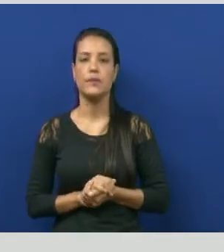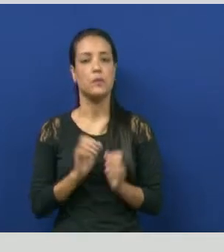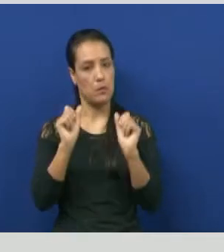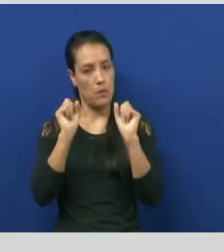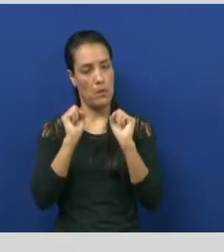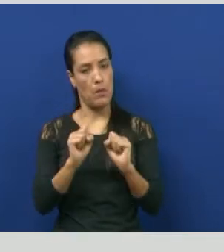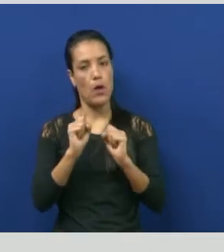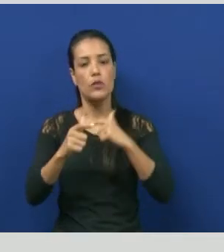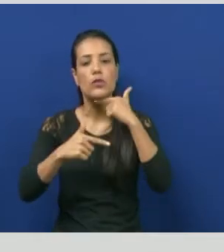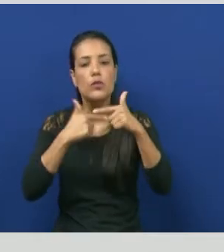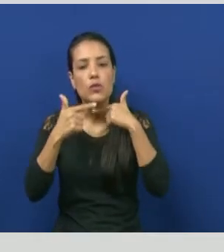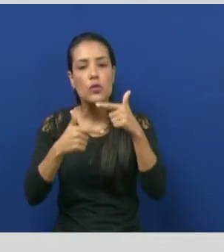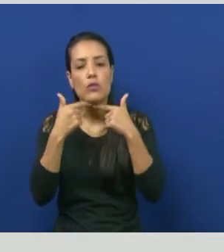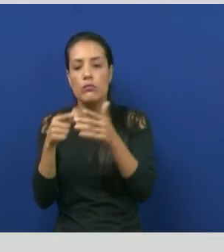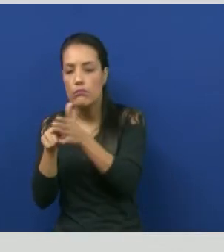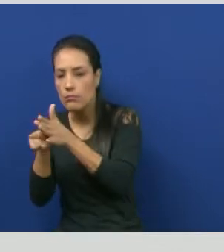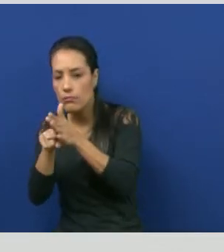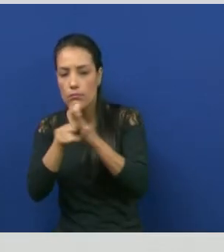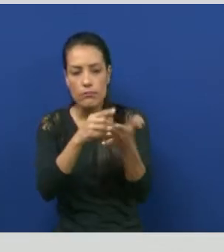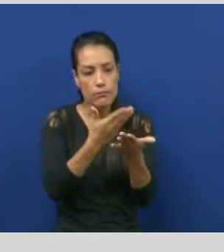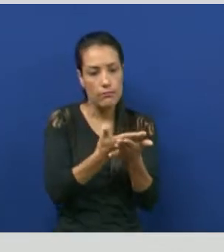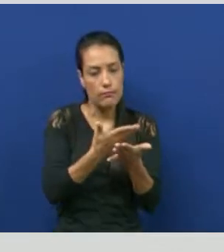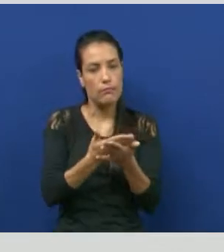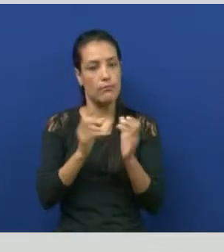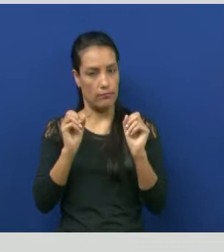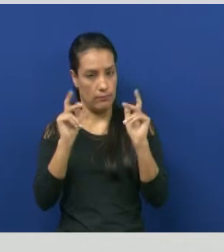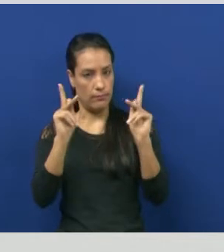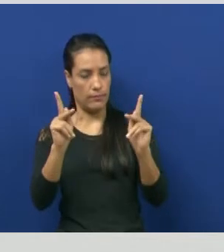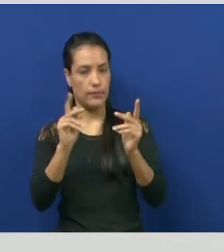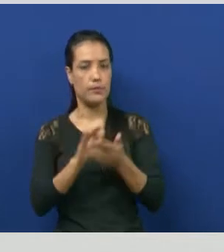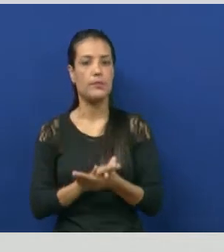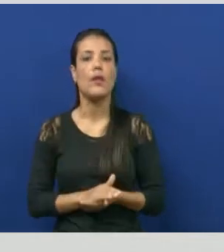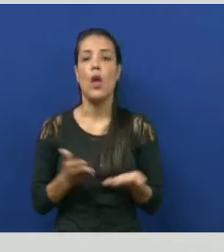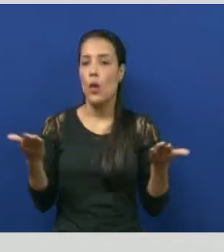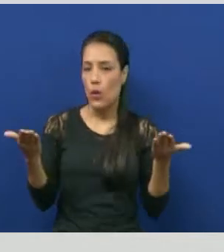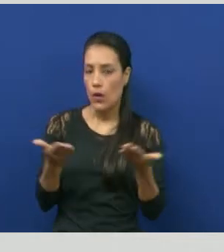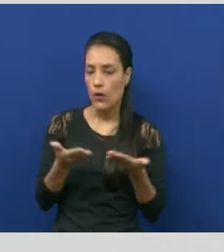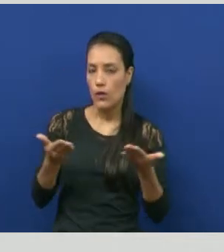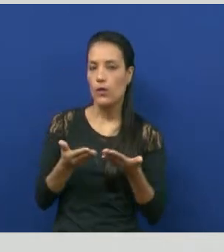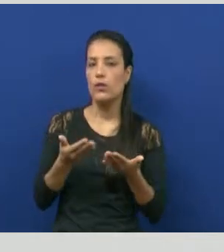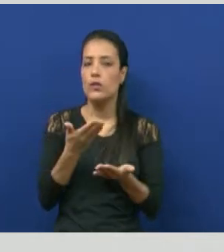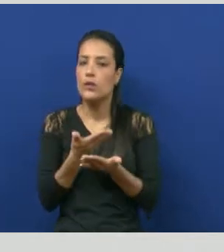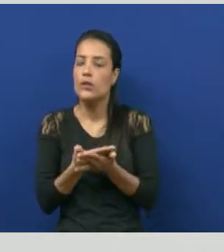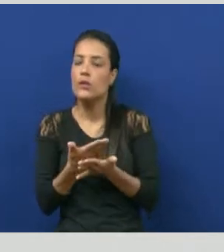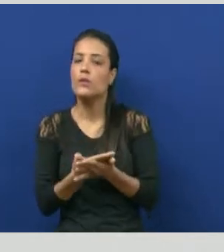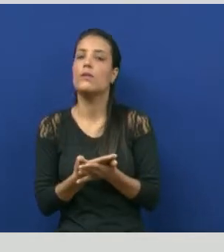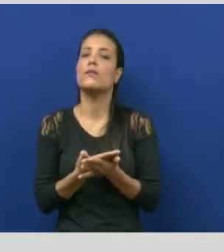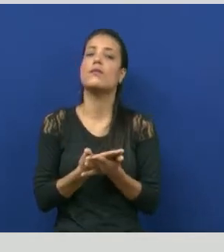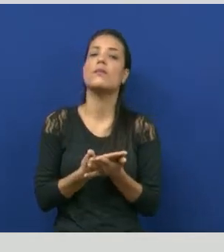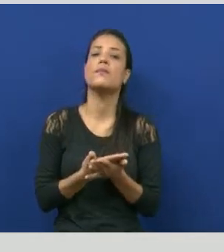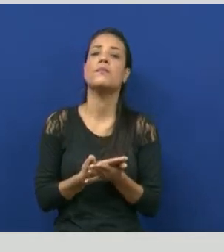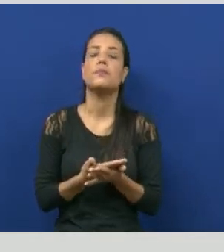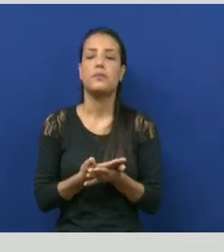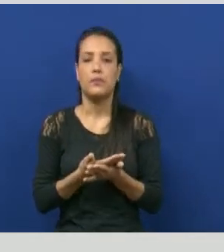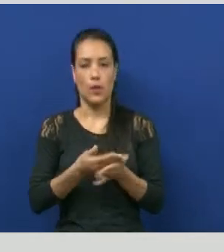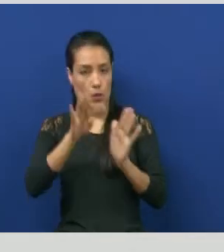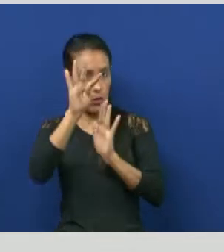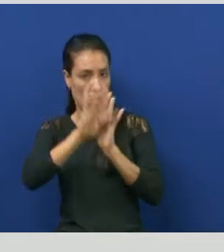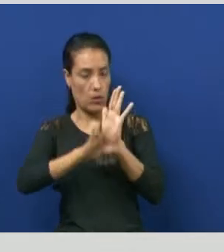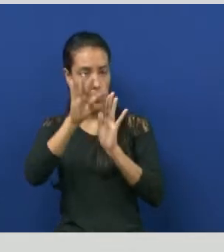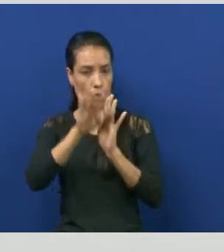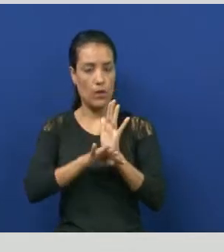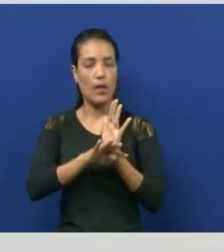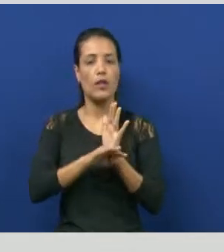ali, tá bom? Hoje nós vamos fazer a análise da figura de linguagem no conto A Dança dos Ossos de